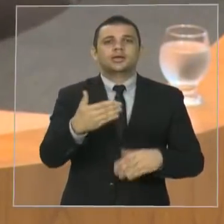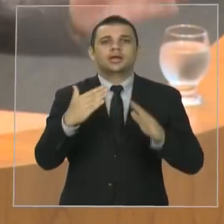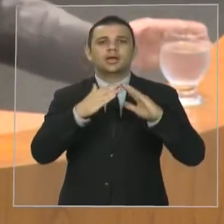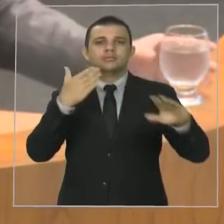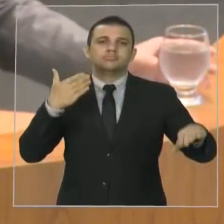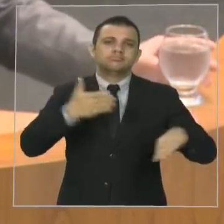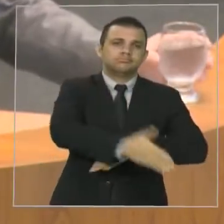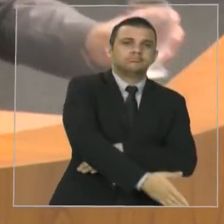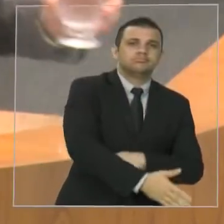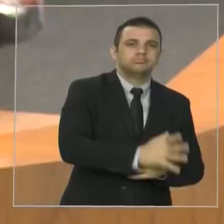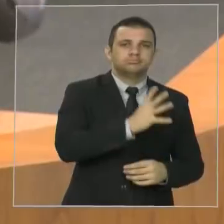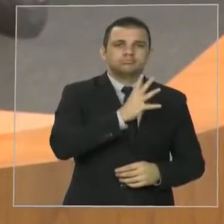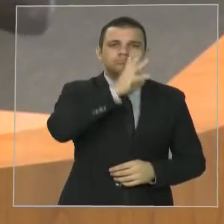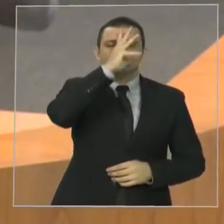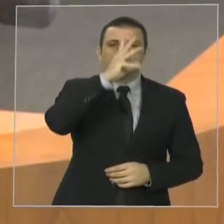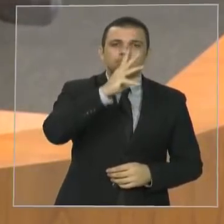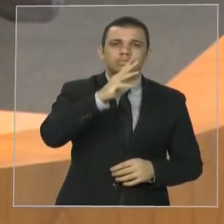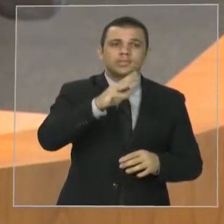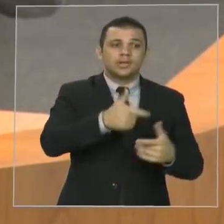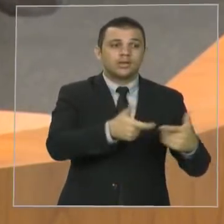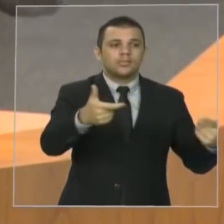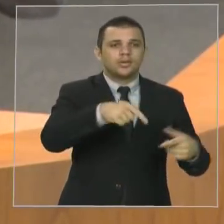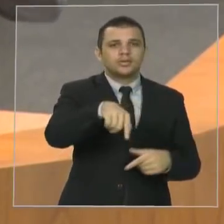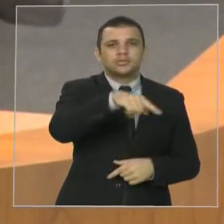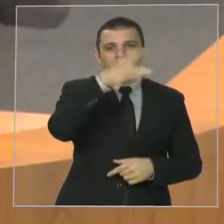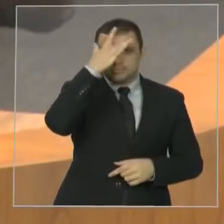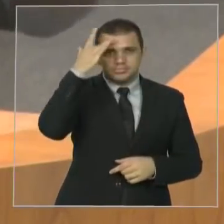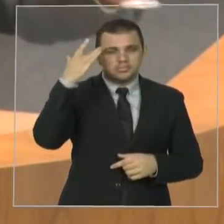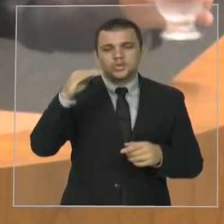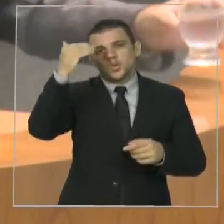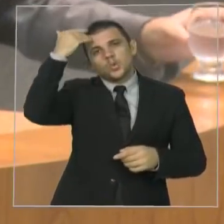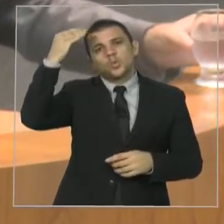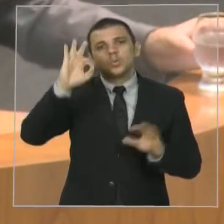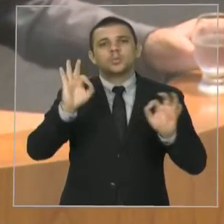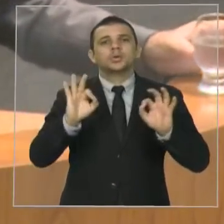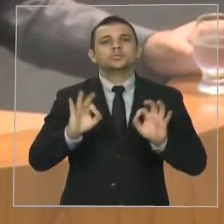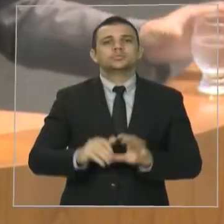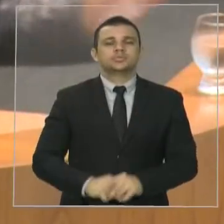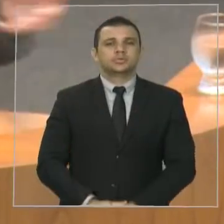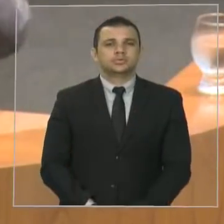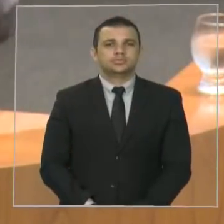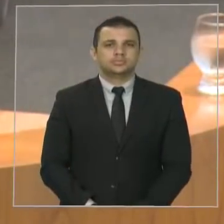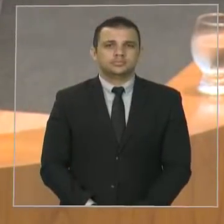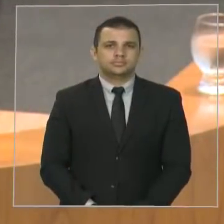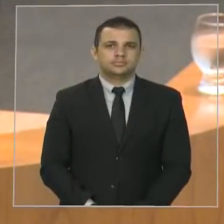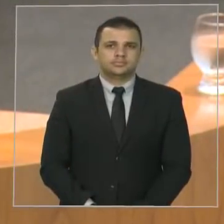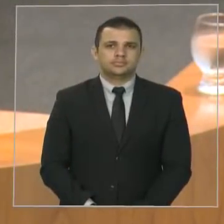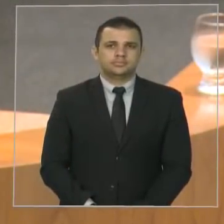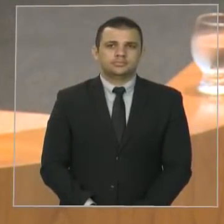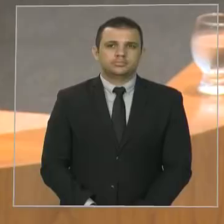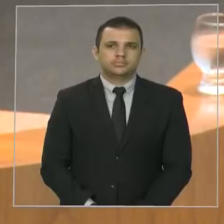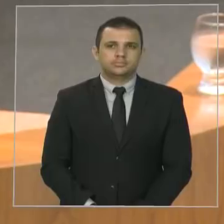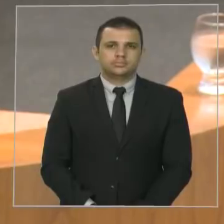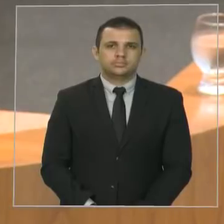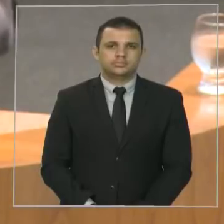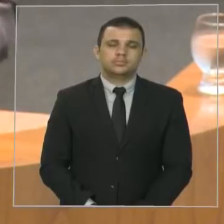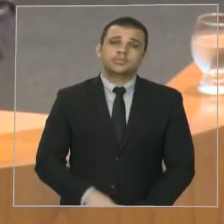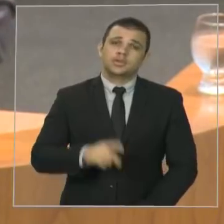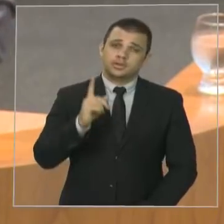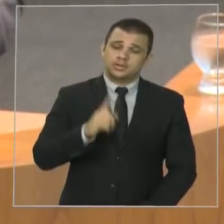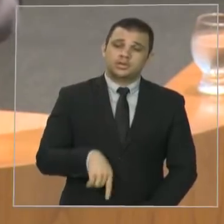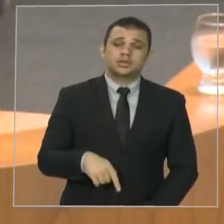pega? Alguém já pensou que é uma ditadura? Veja na Venezuela. Veja no Brasil.